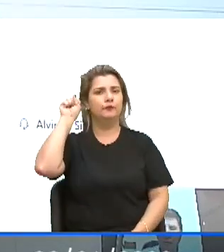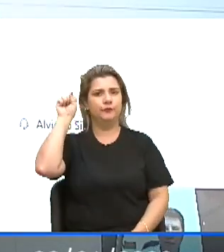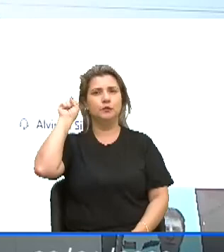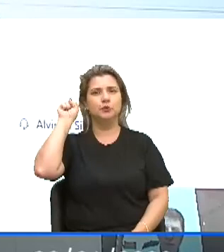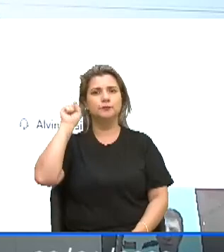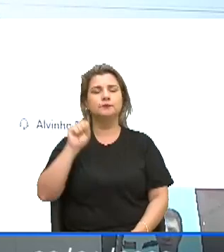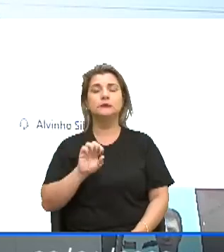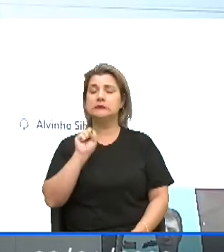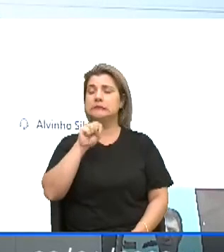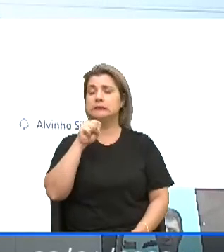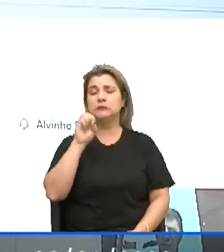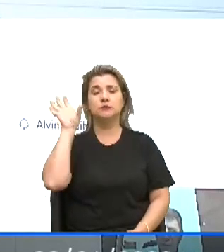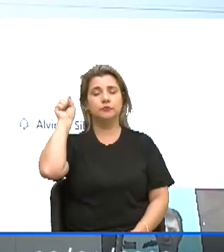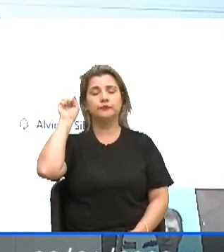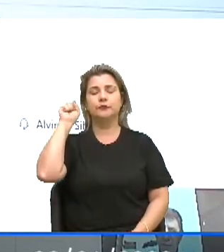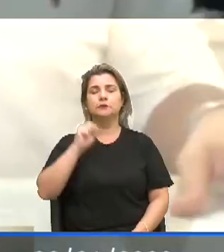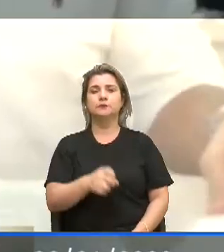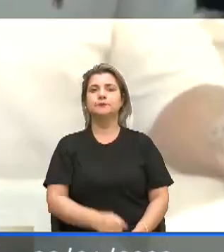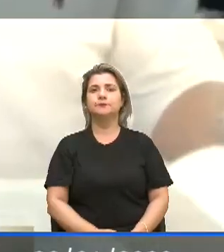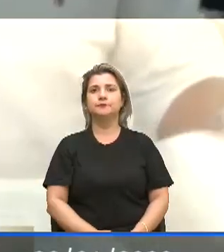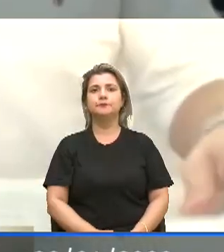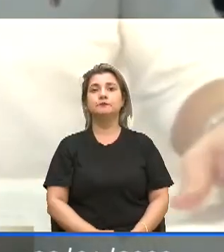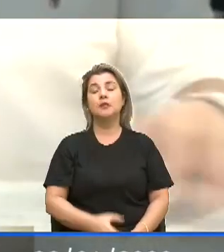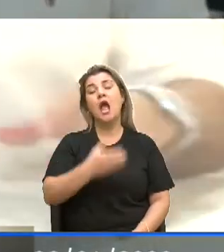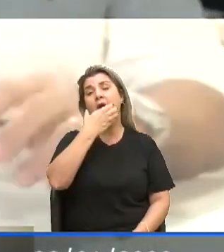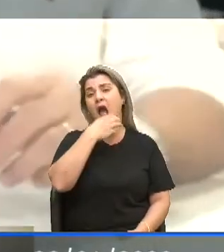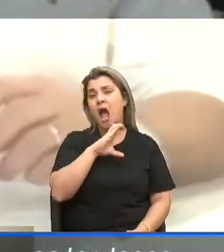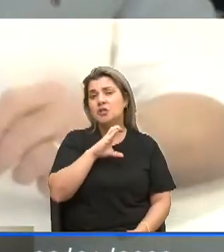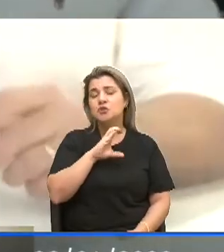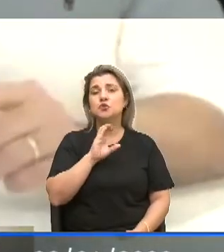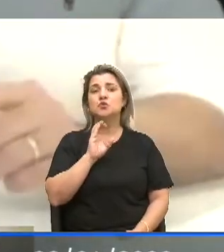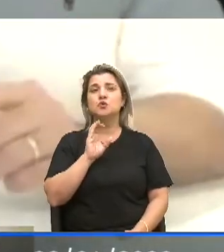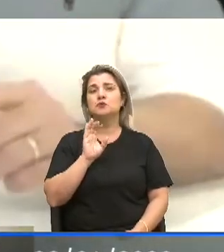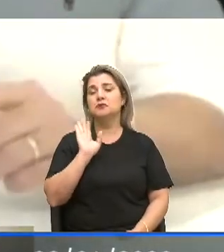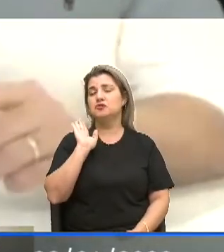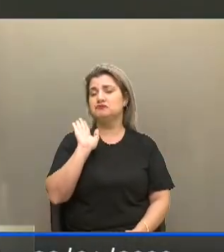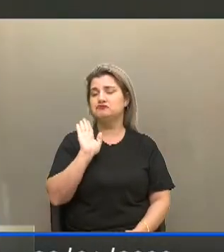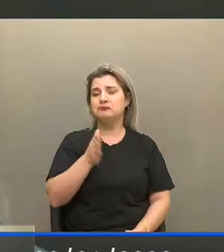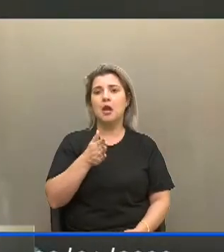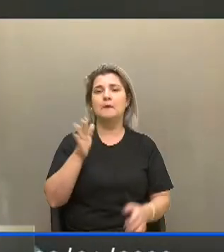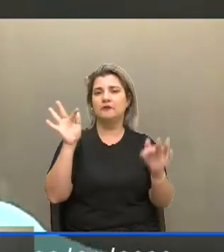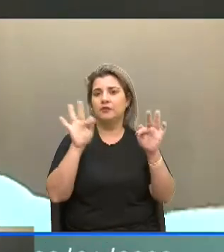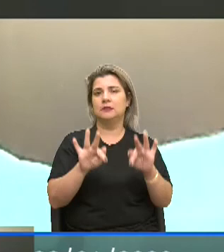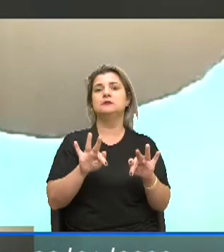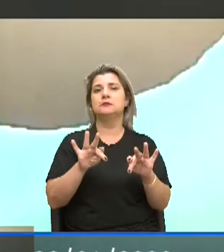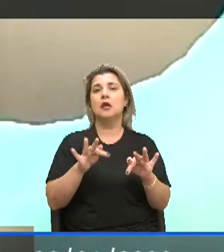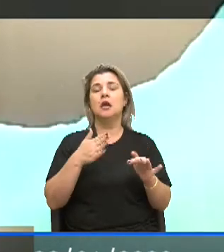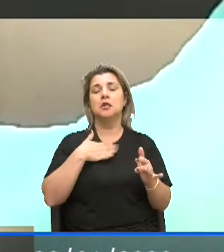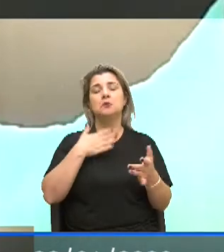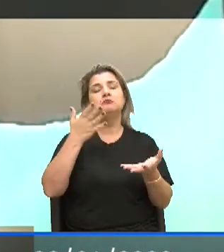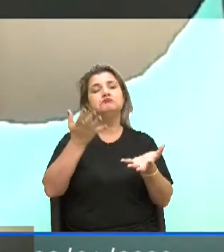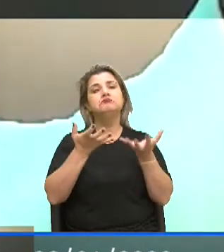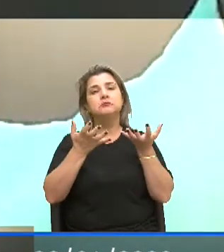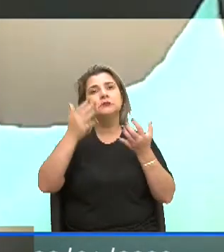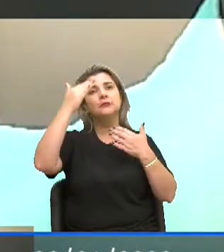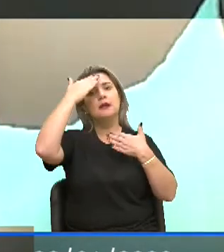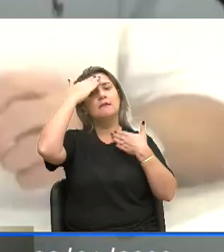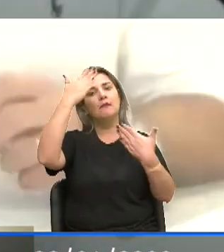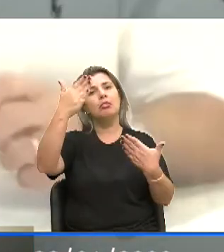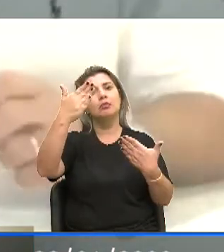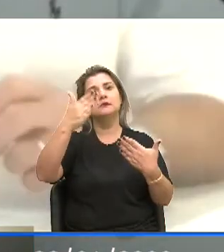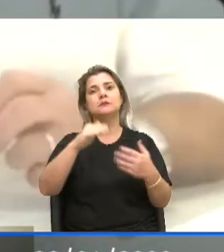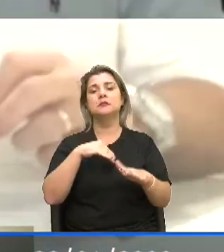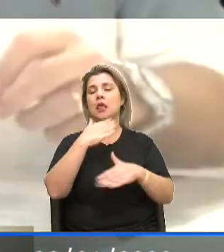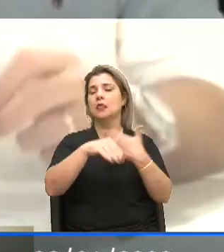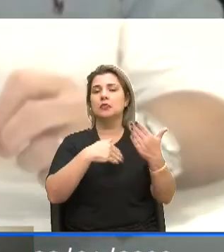Sim, estamos ouvindo. Então, acho que para a gente ir encaminhando, eu queria agradecer a todos, por acho que colocar aqui